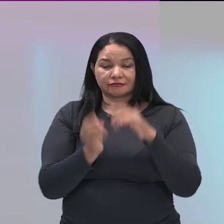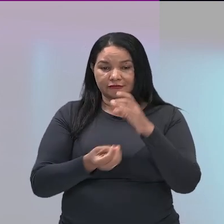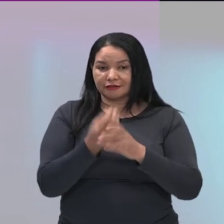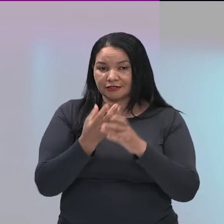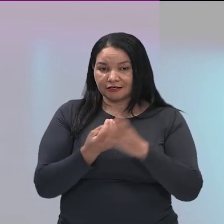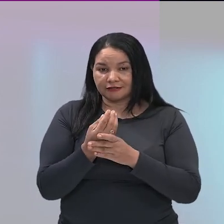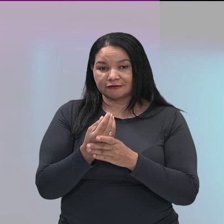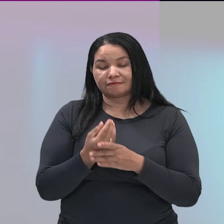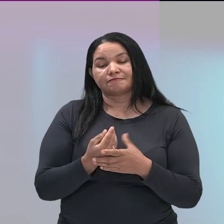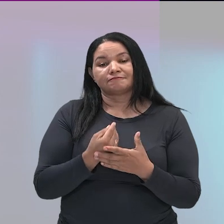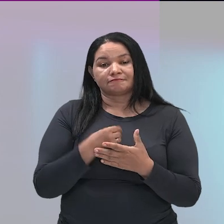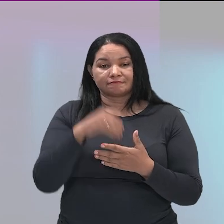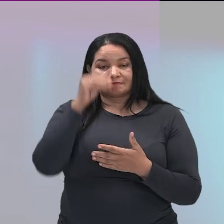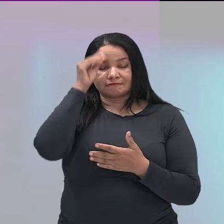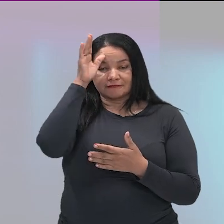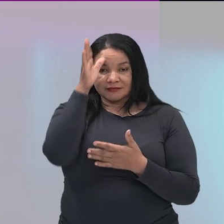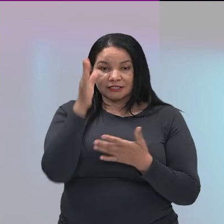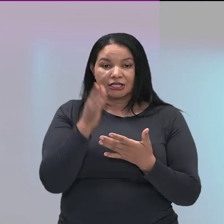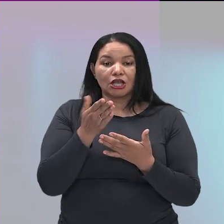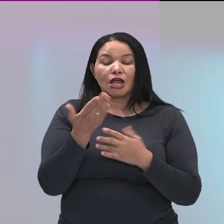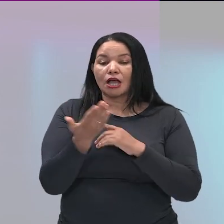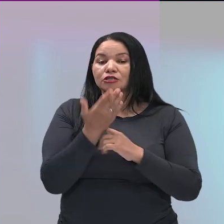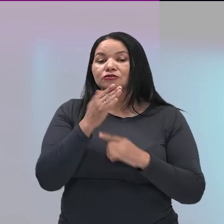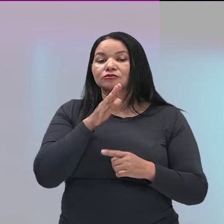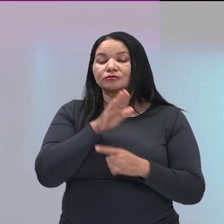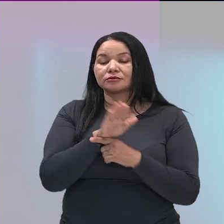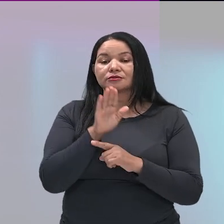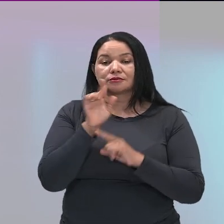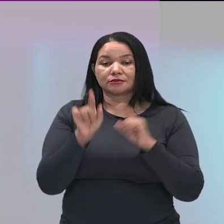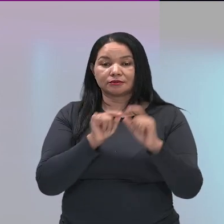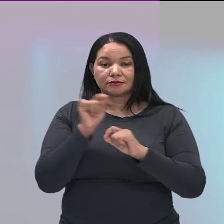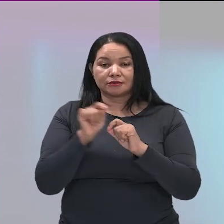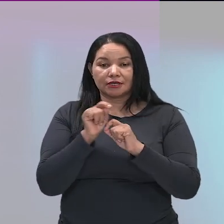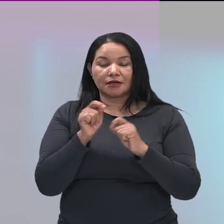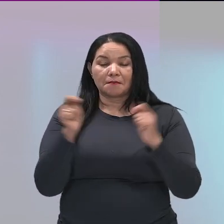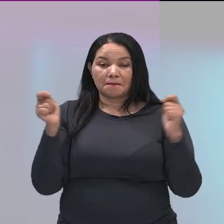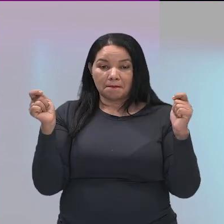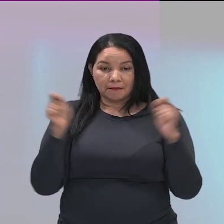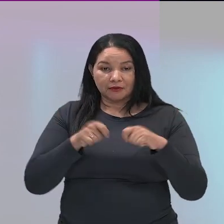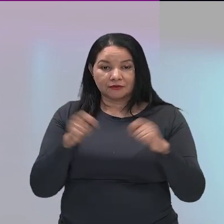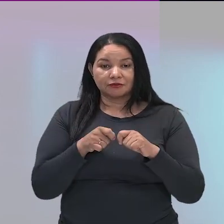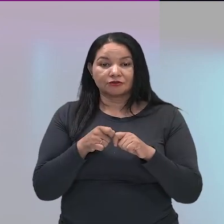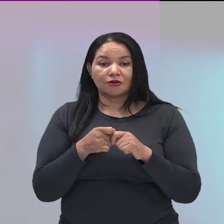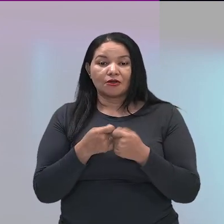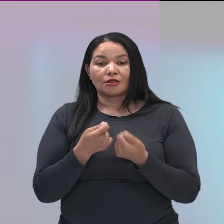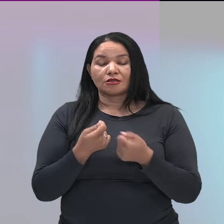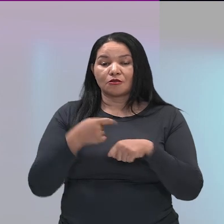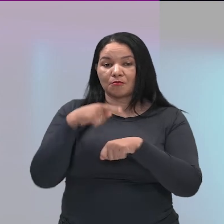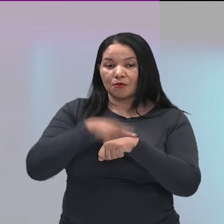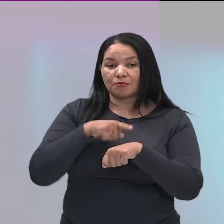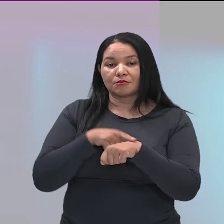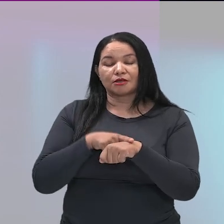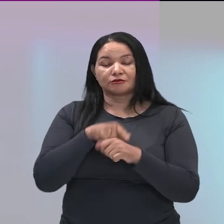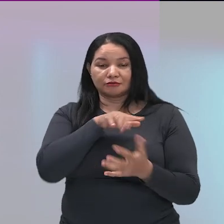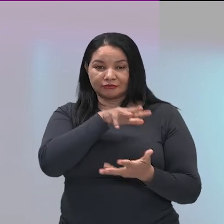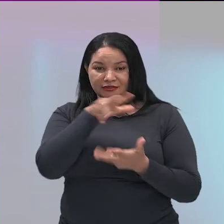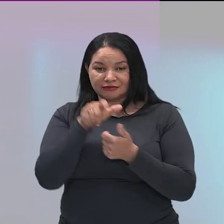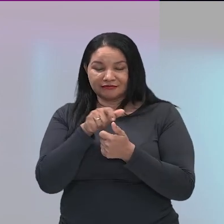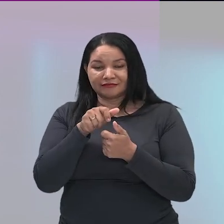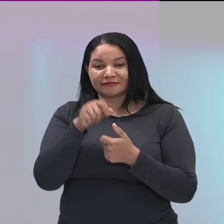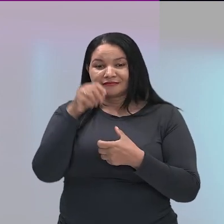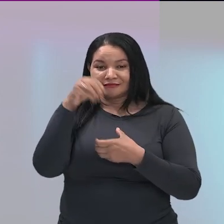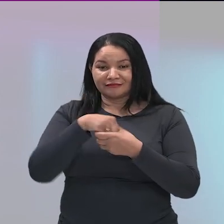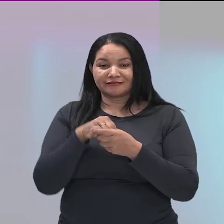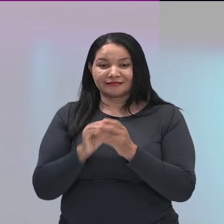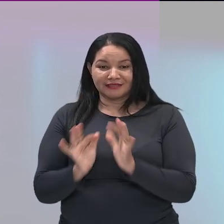o conhecer faz com que nós possamos estar, né, dentro desse momento que o mundo passa, que é a tecnologia,